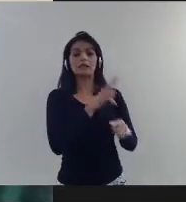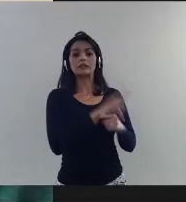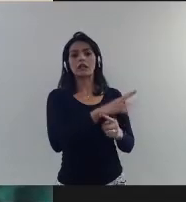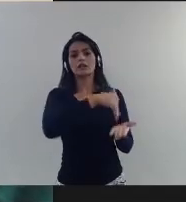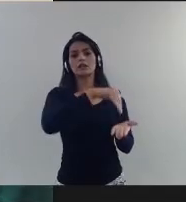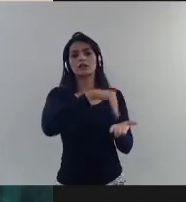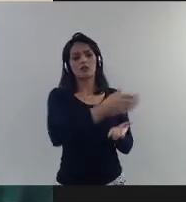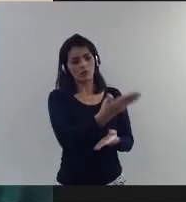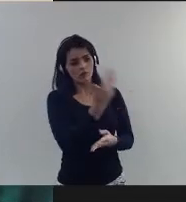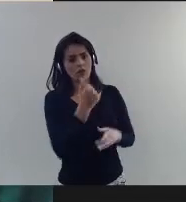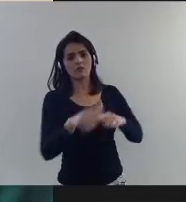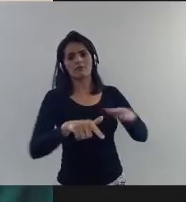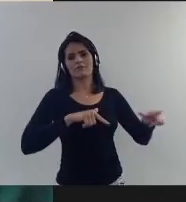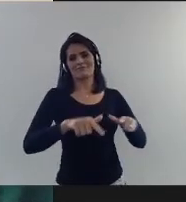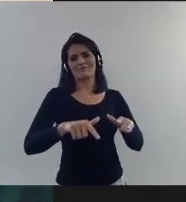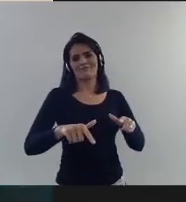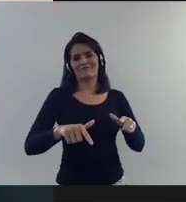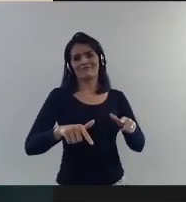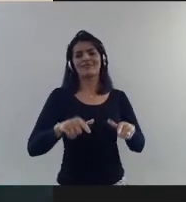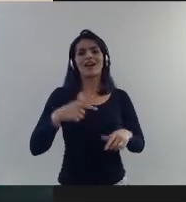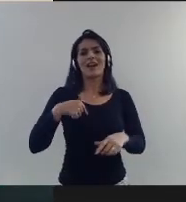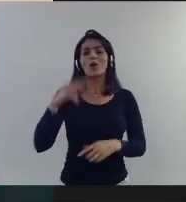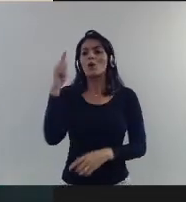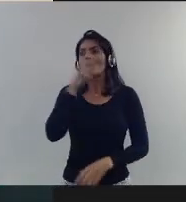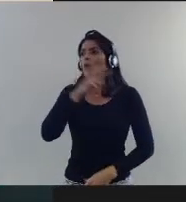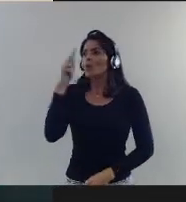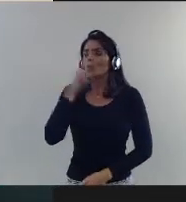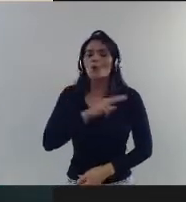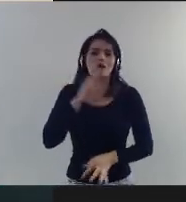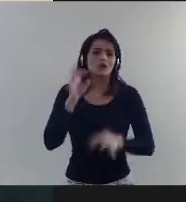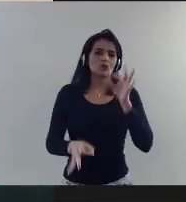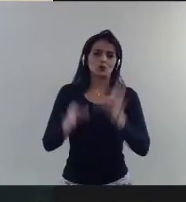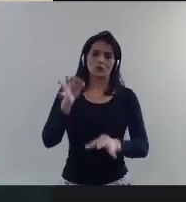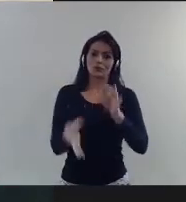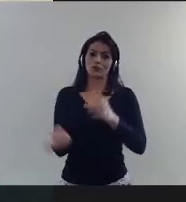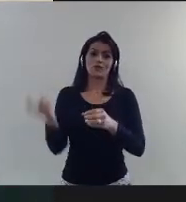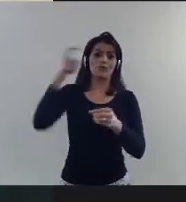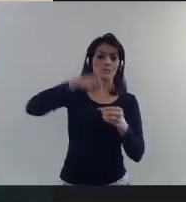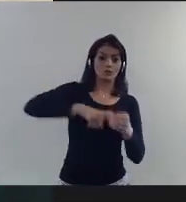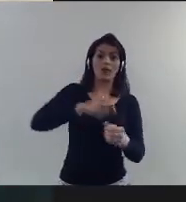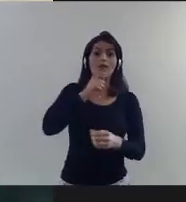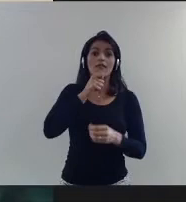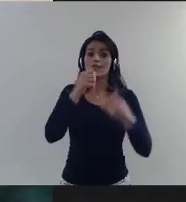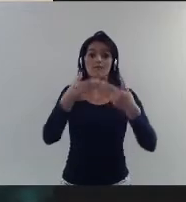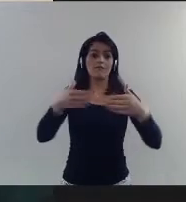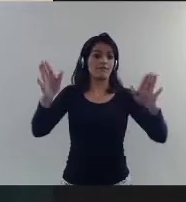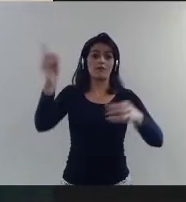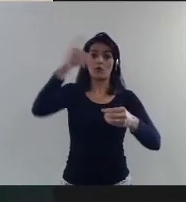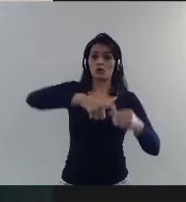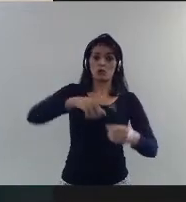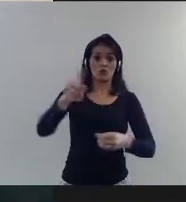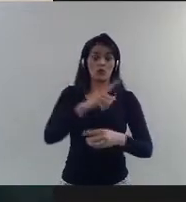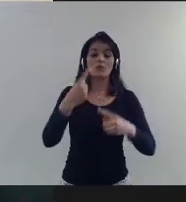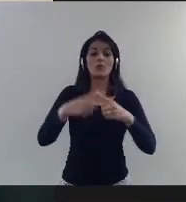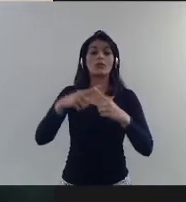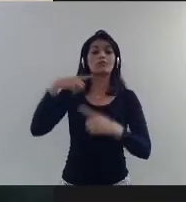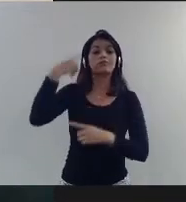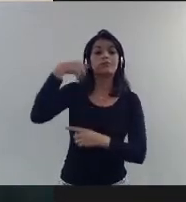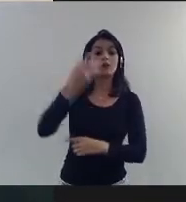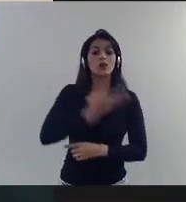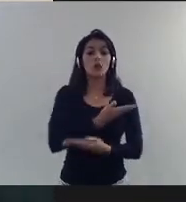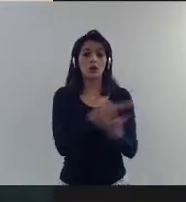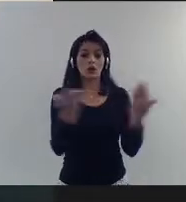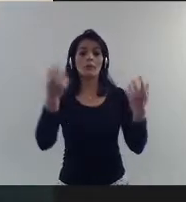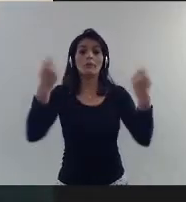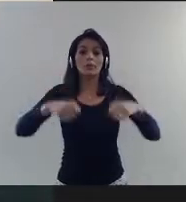escritórios, a urgência da justiça voltar, que aqui ainda não voltou, porque advogados e colegas